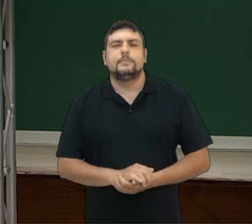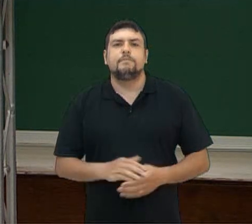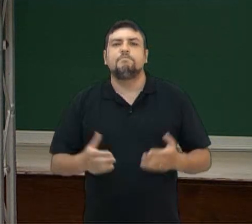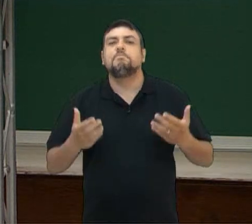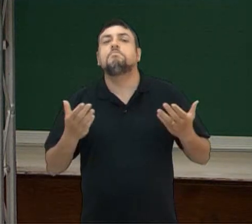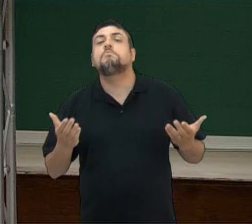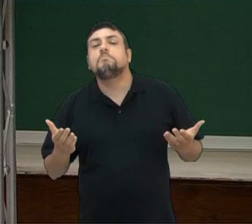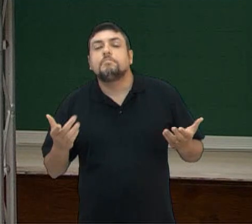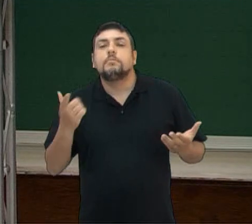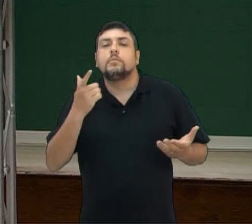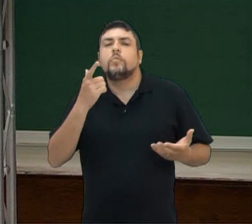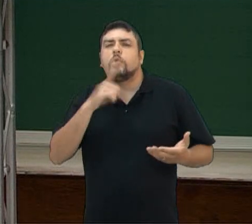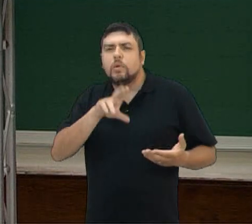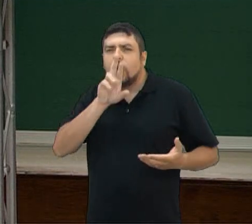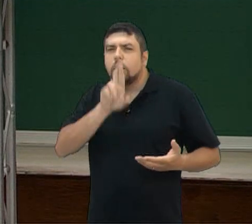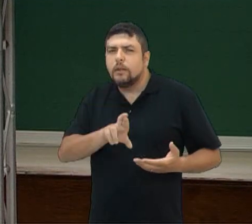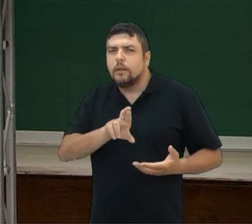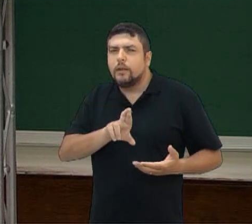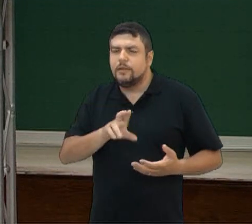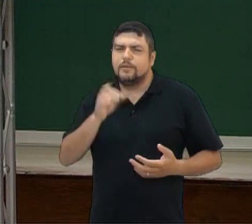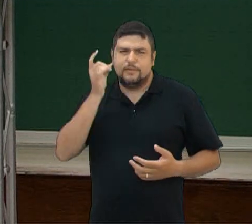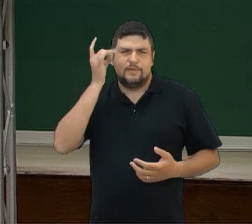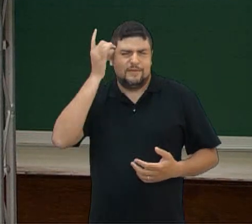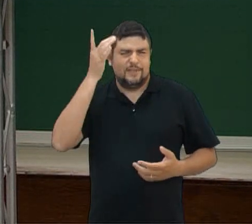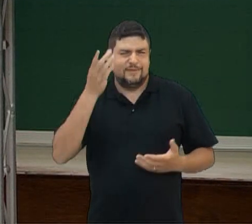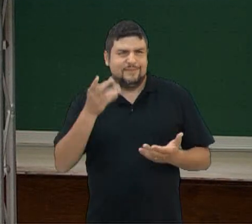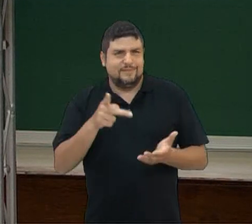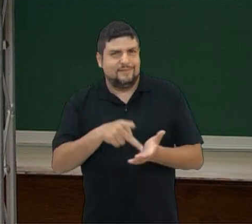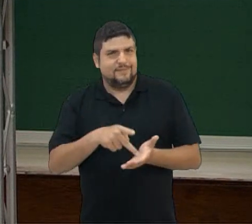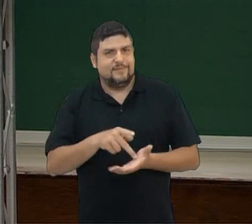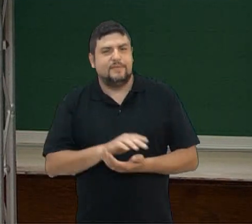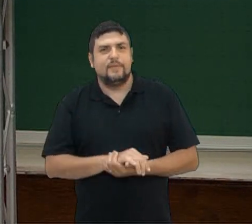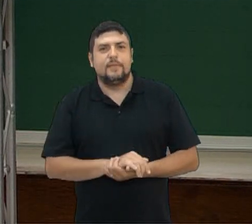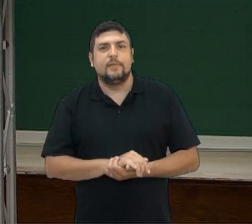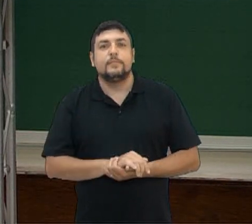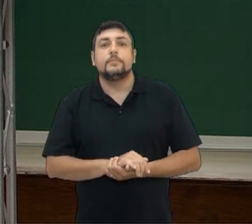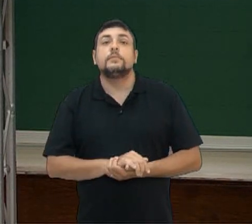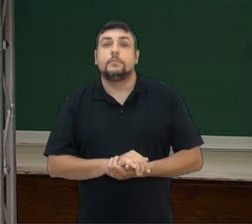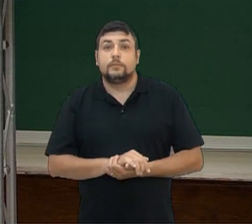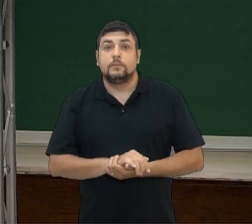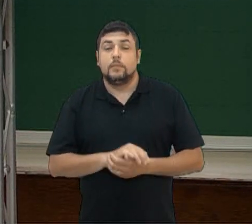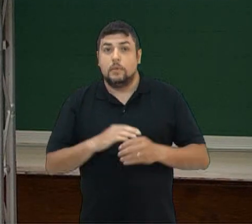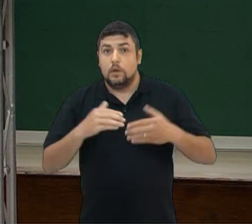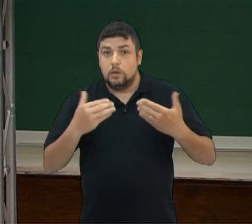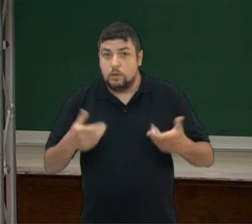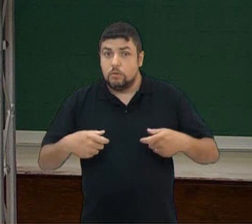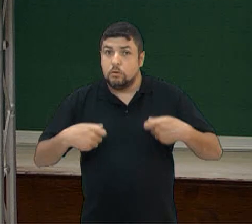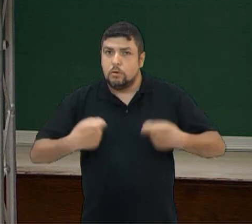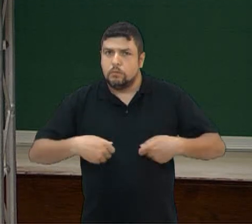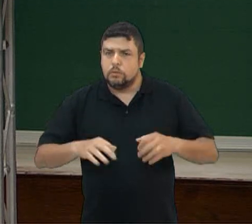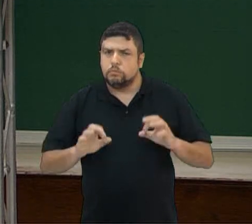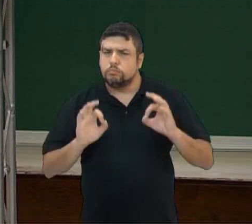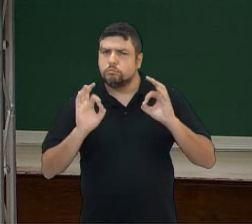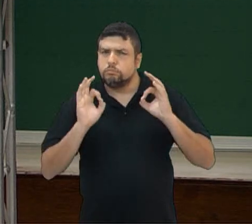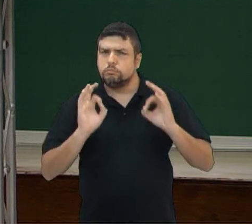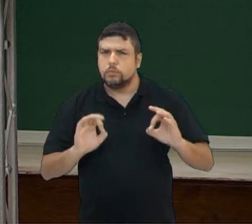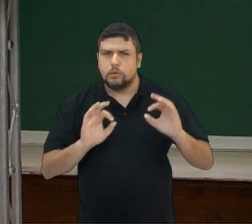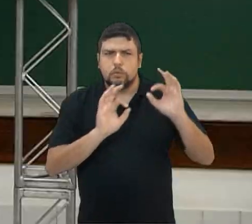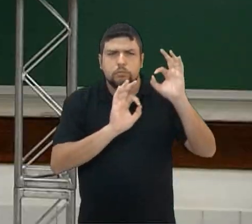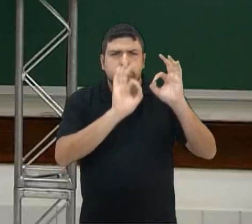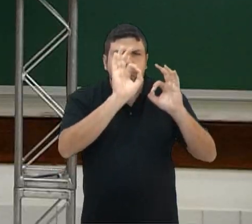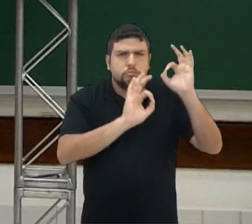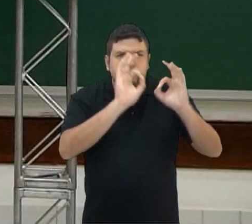aí, pessoal, conseguiram resolver? Foi fácil, né? Bem, o segredo é montar certinho a proporção. Vamos